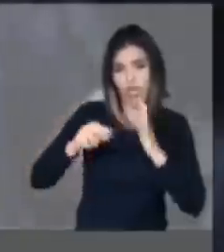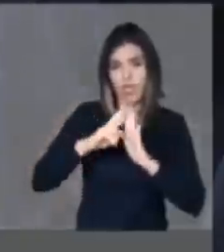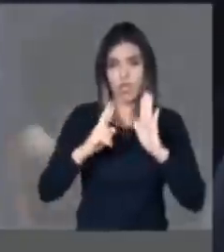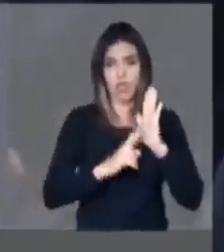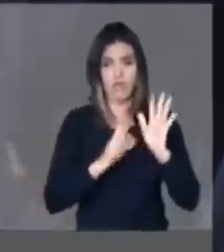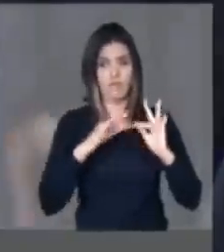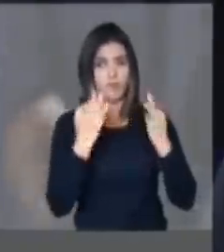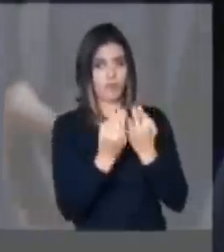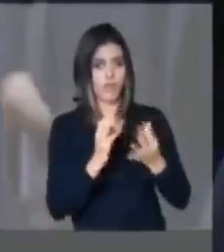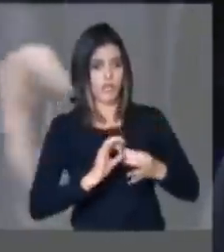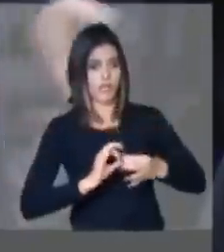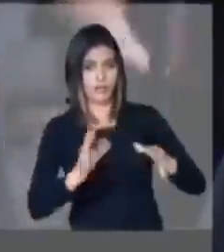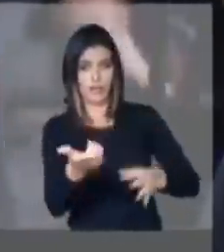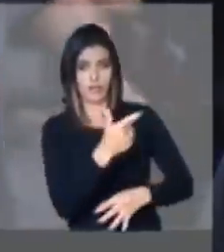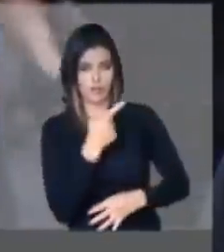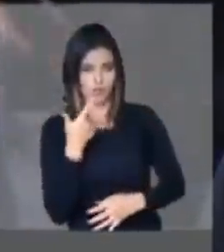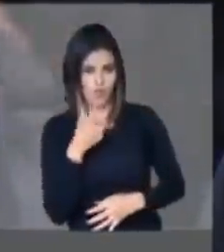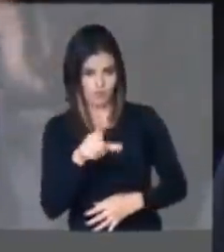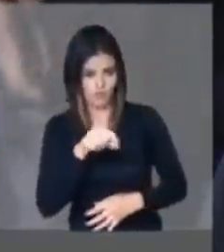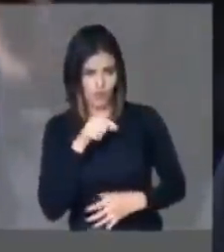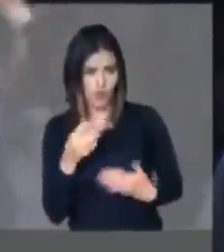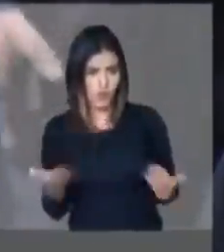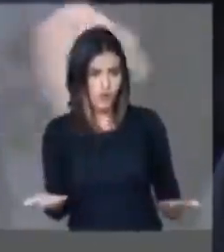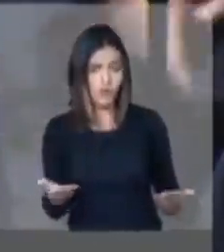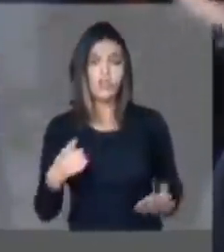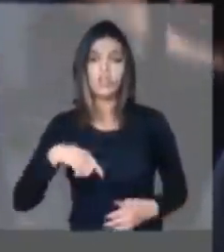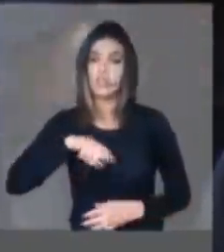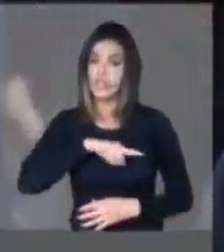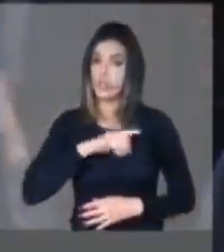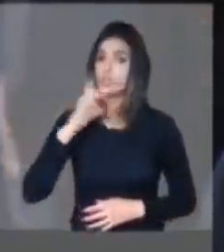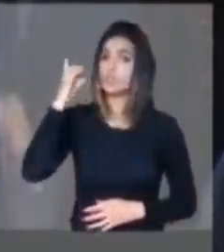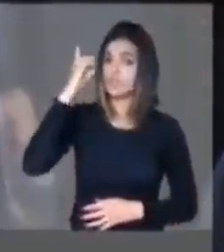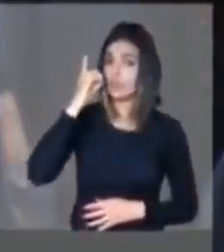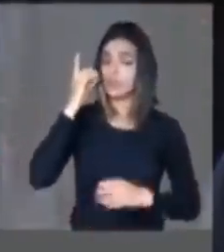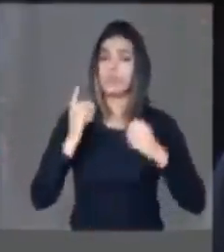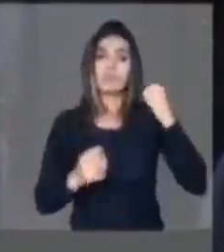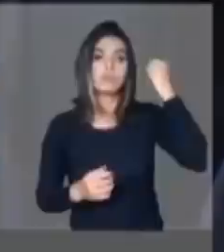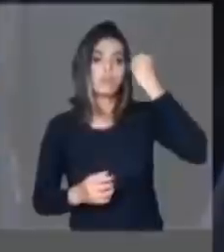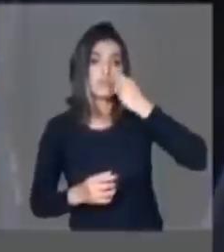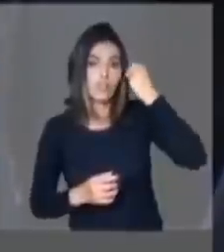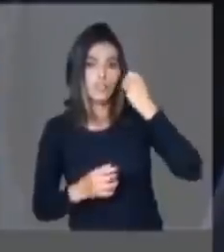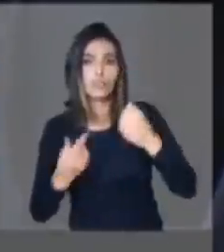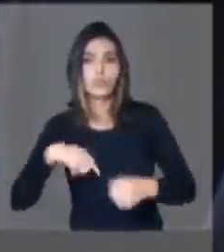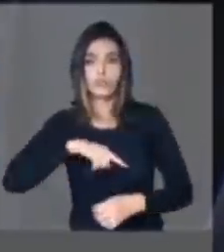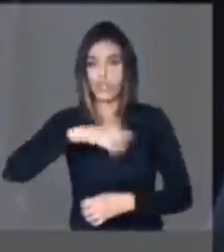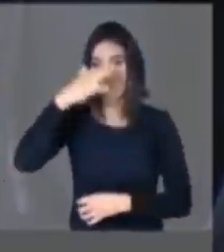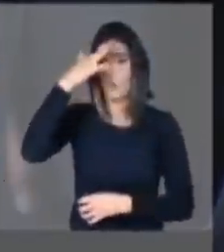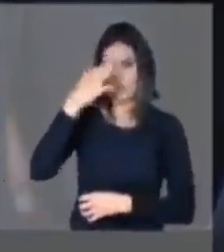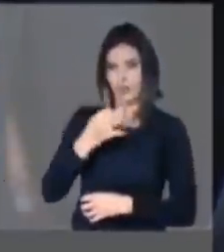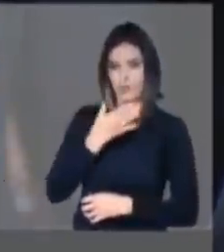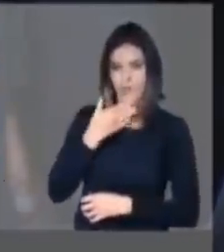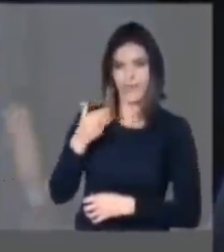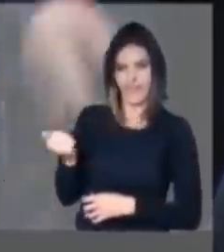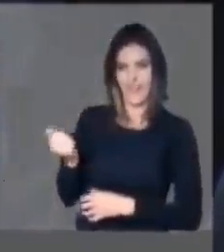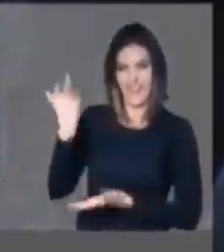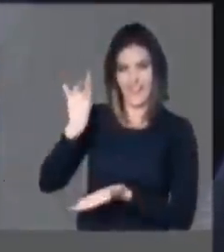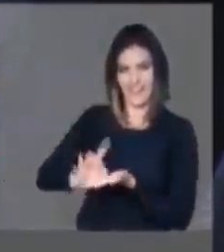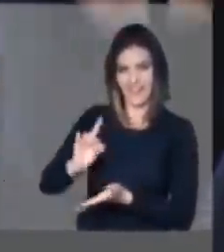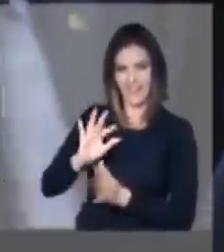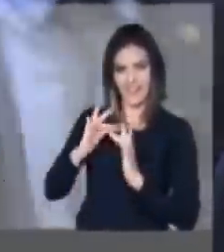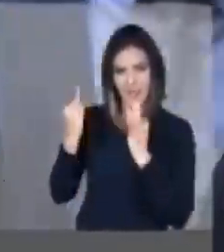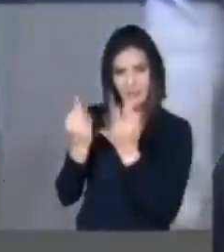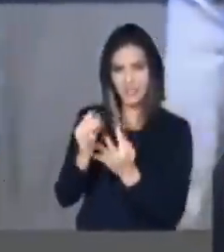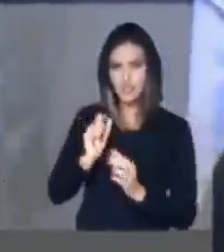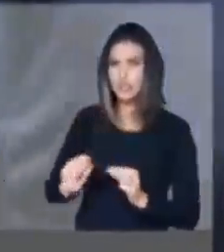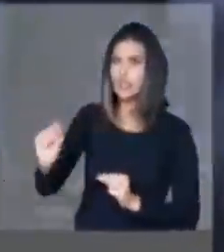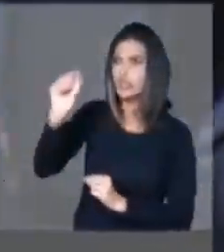liberdade de escolher como bem entender. Nós, Congresso Nacional, entendemos mais a realidade da família de todas as cidades, de todos